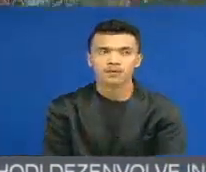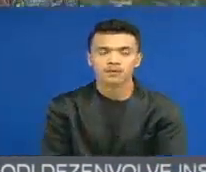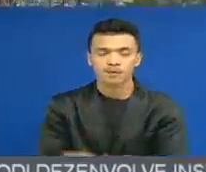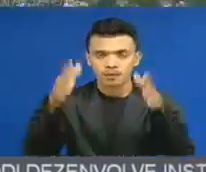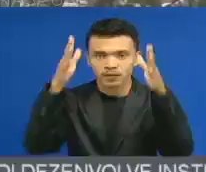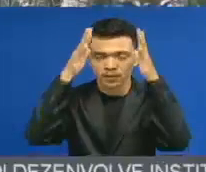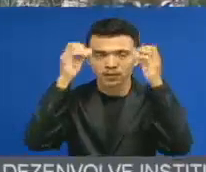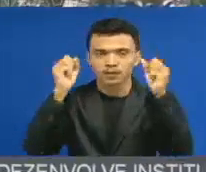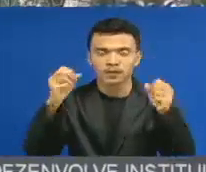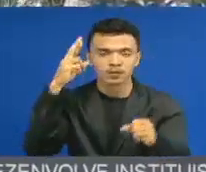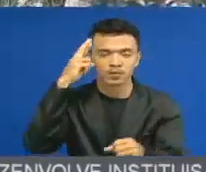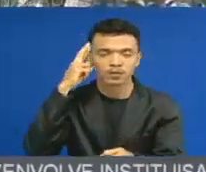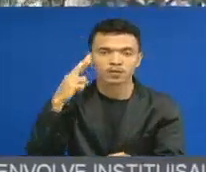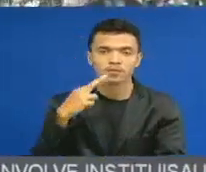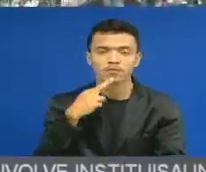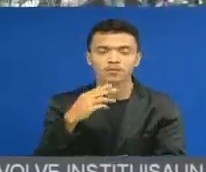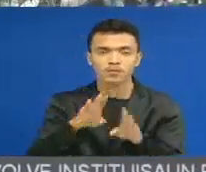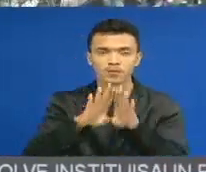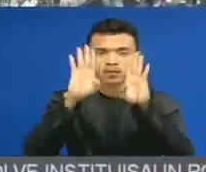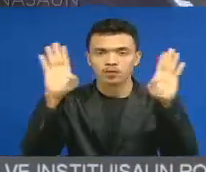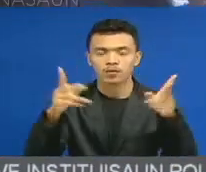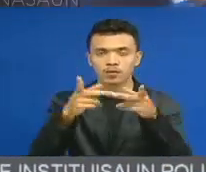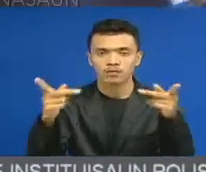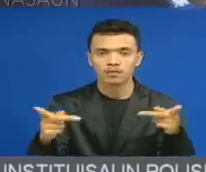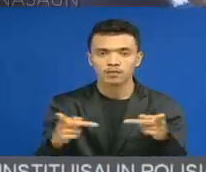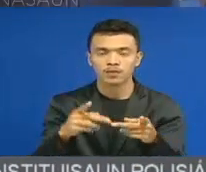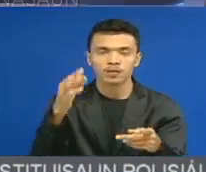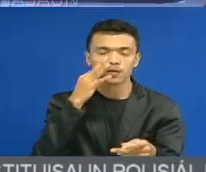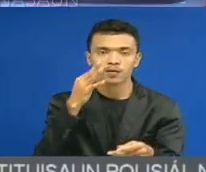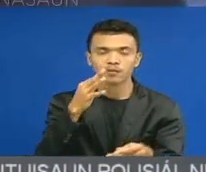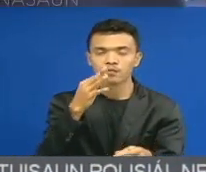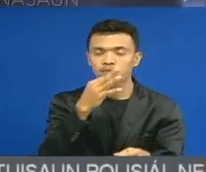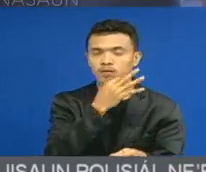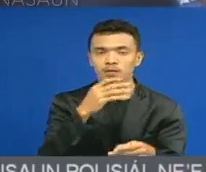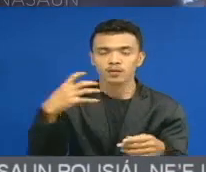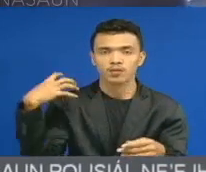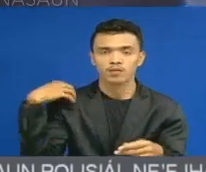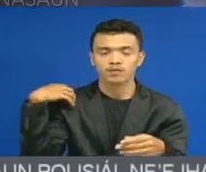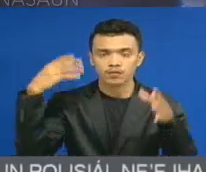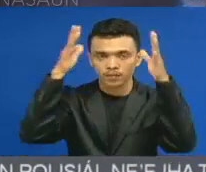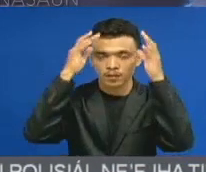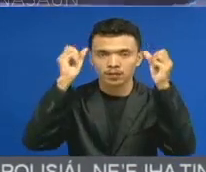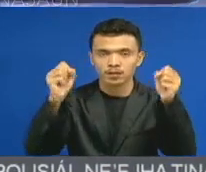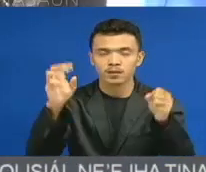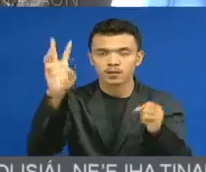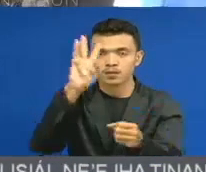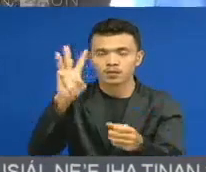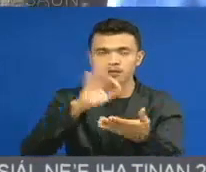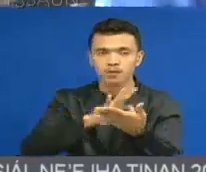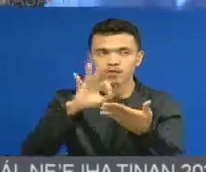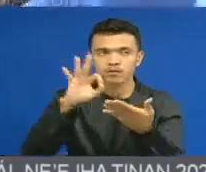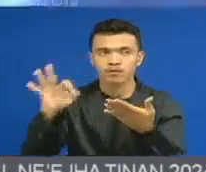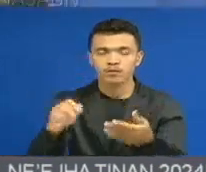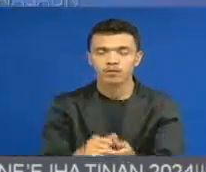Presidente da República José Ramos Horta loca exposição ai Funan e a Palácio Presidencial vai repetir e a quarta-feira, né?